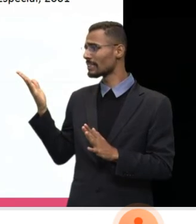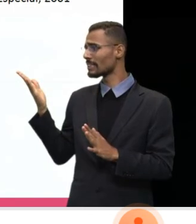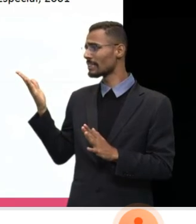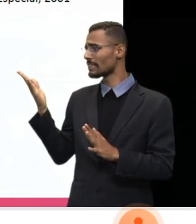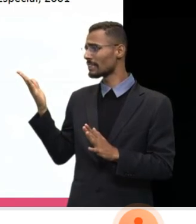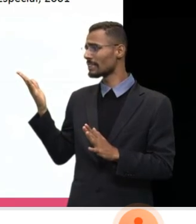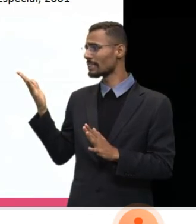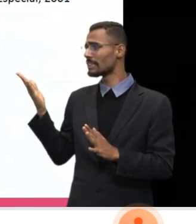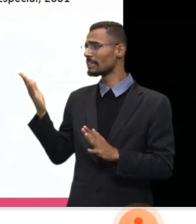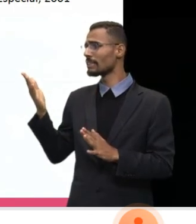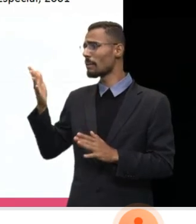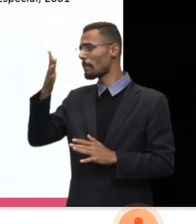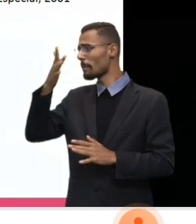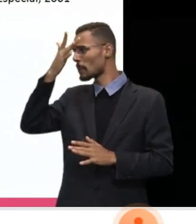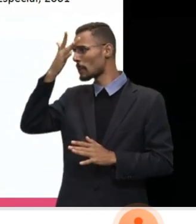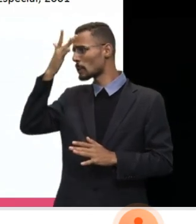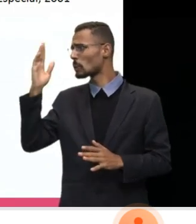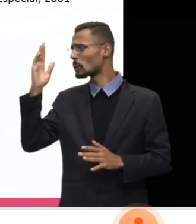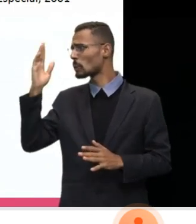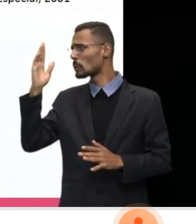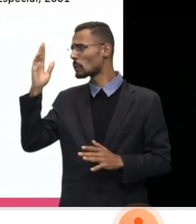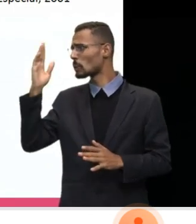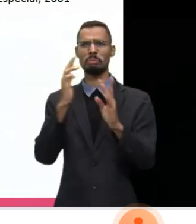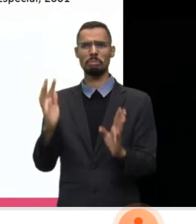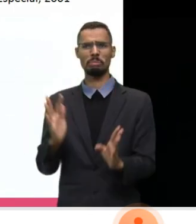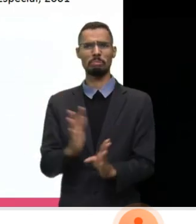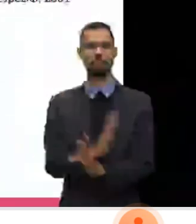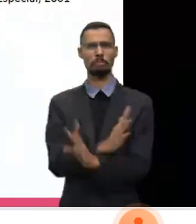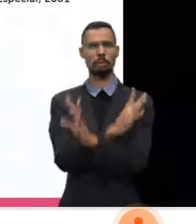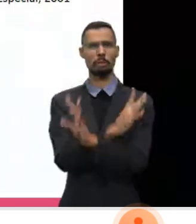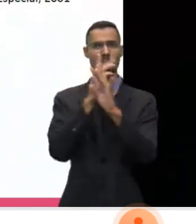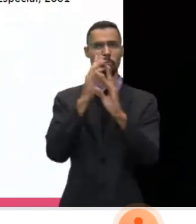algumas pessoas passaram, né?